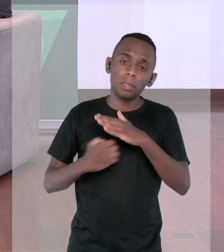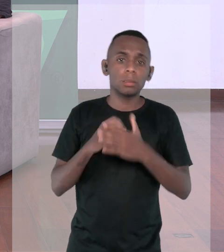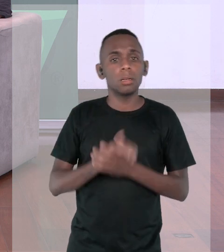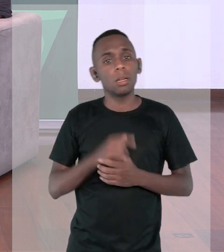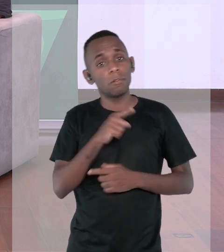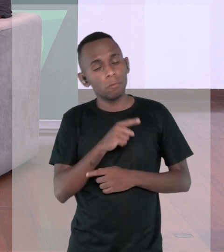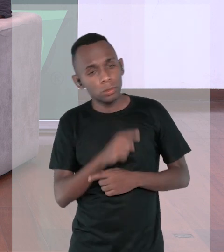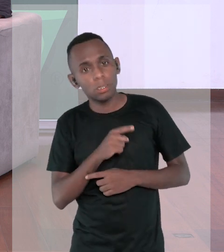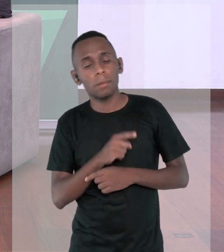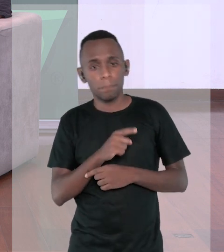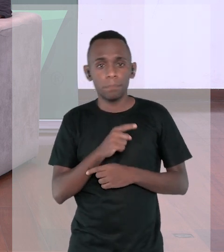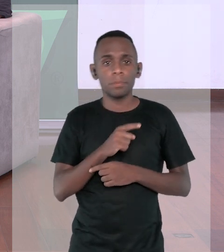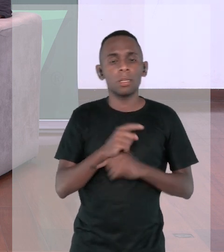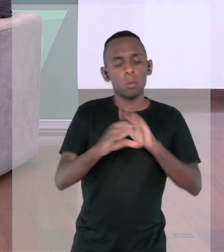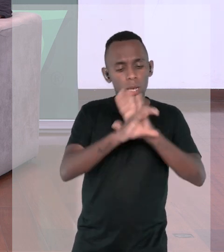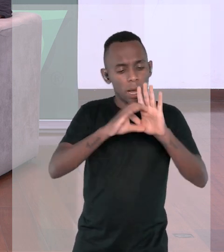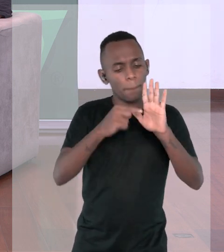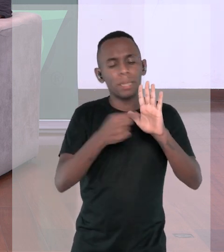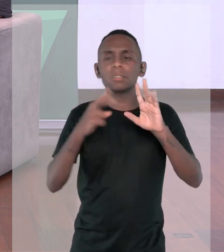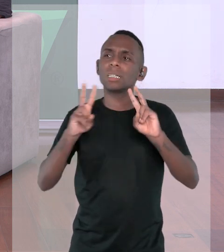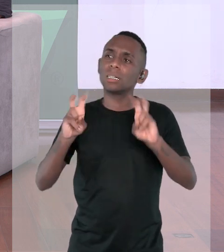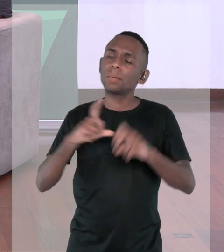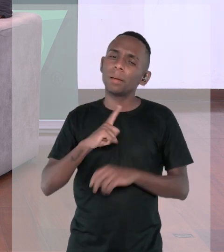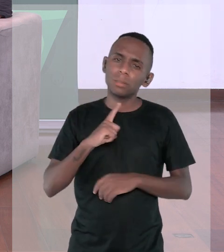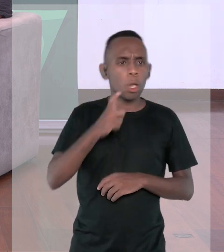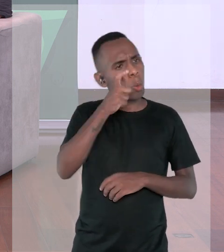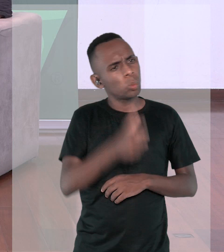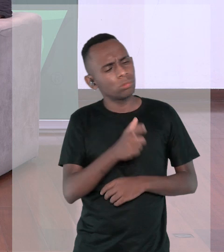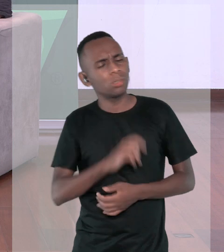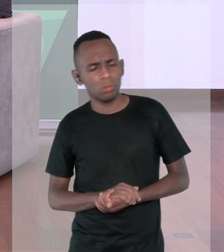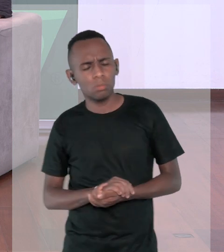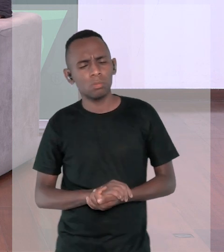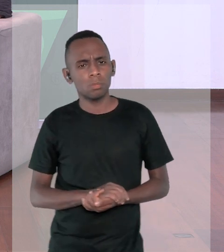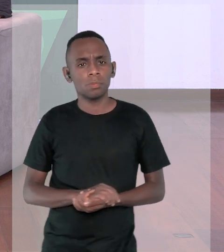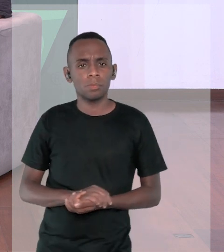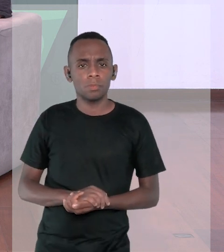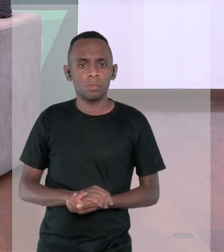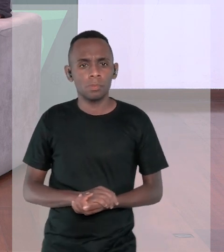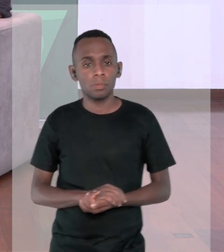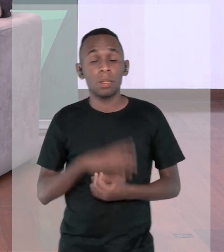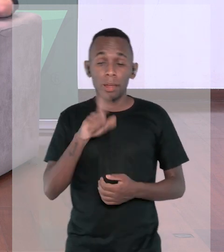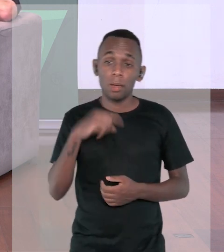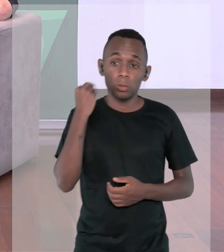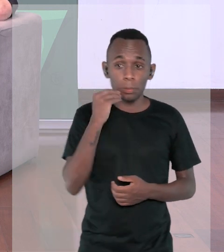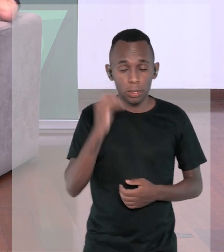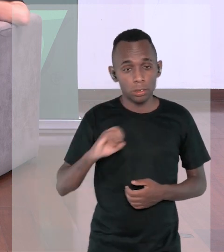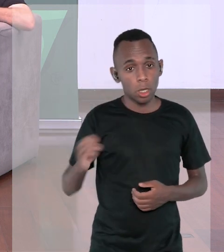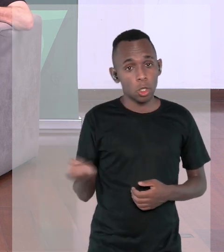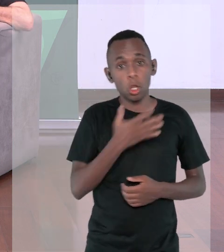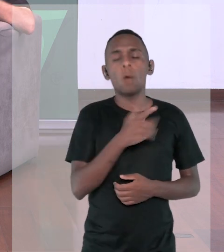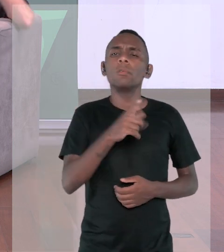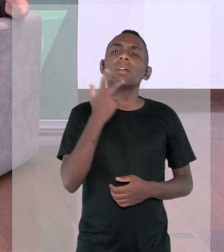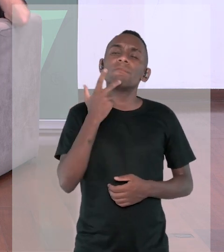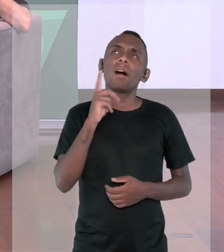você aborda num capítulo do livro uma coisa que me chamou muita atenção, que é essa experiência nova, que você até